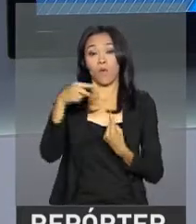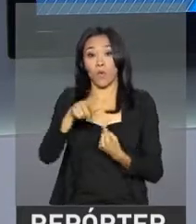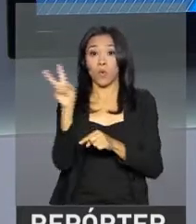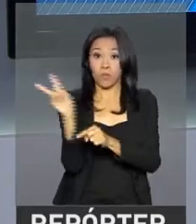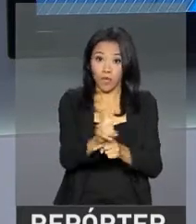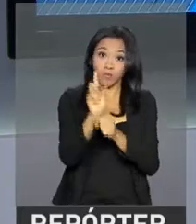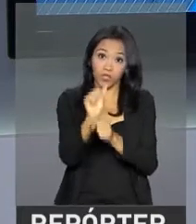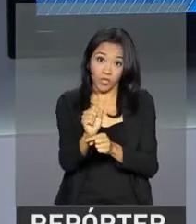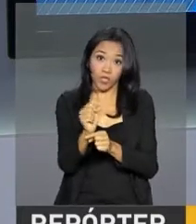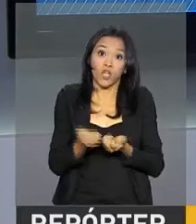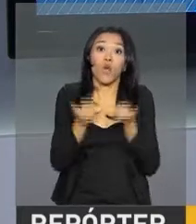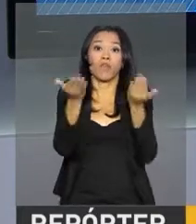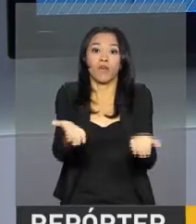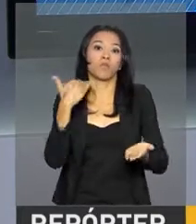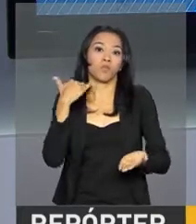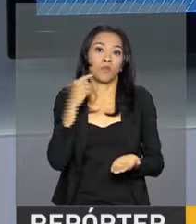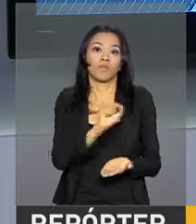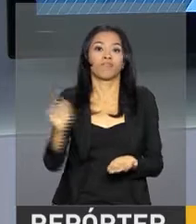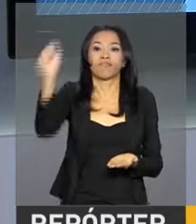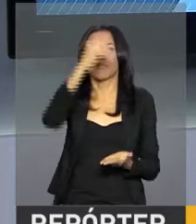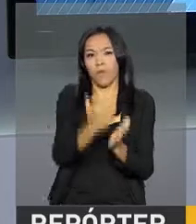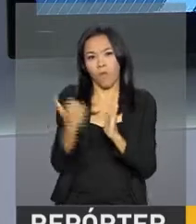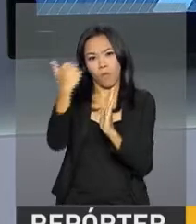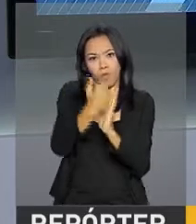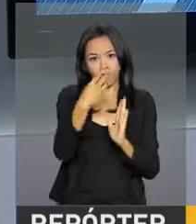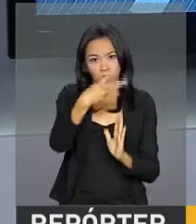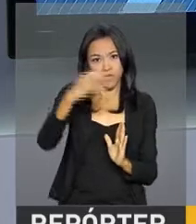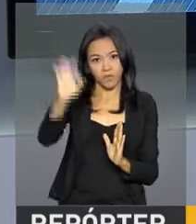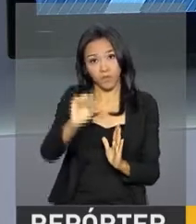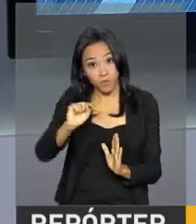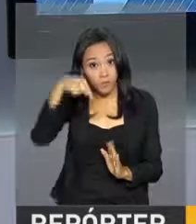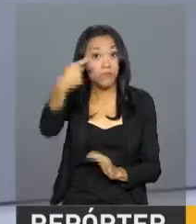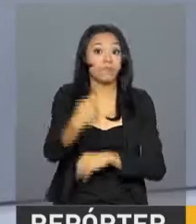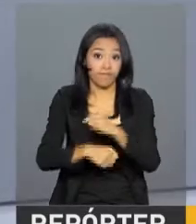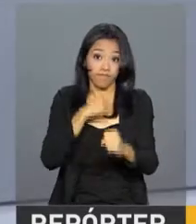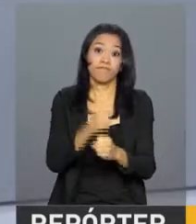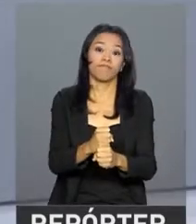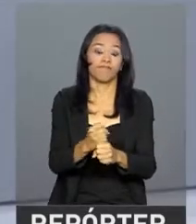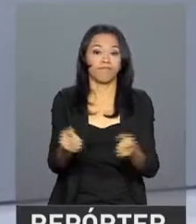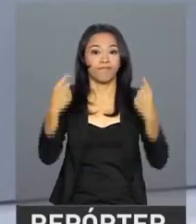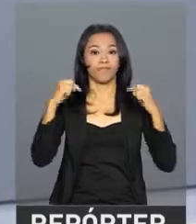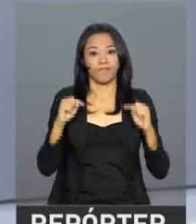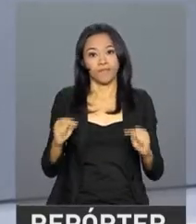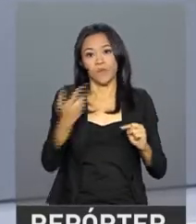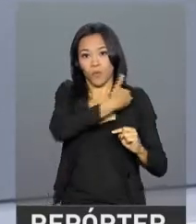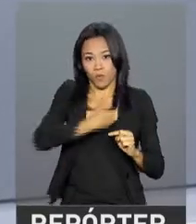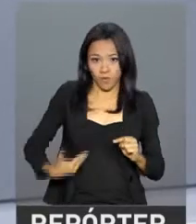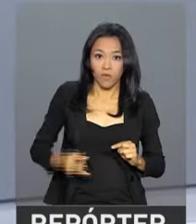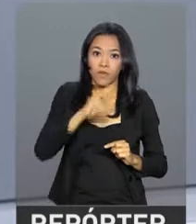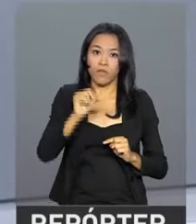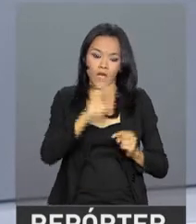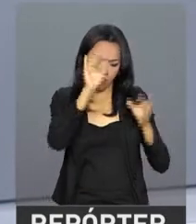total ofertado pelos bancos deve apresentar crescimento de 3% no ano que vem. O governo vai editar